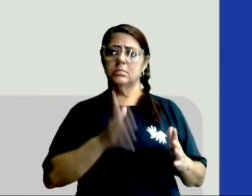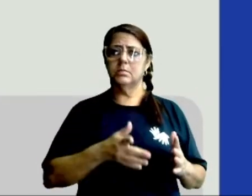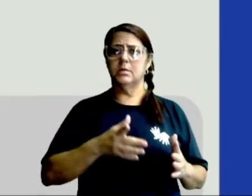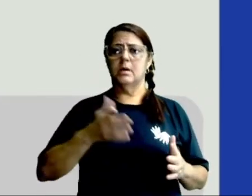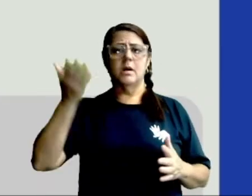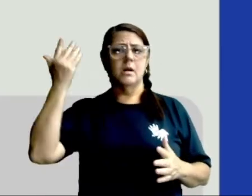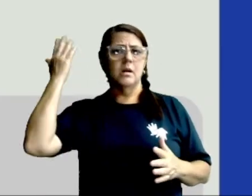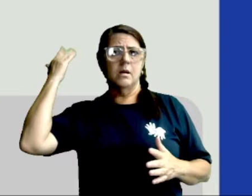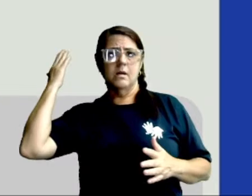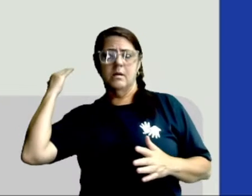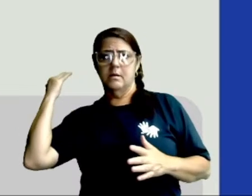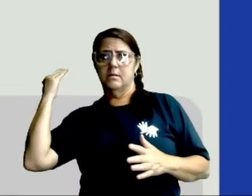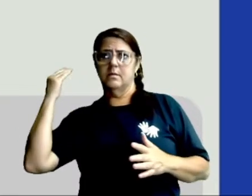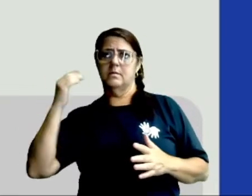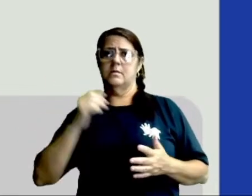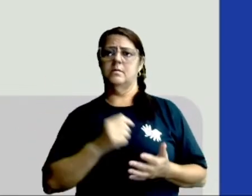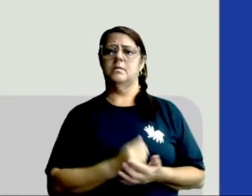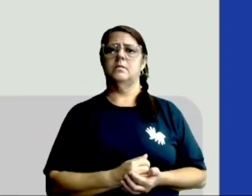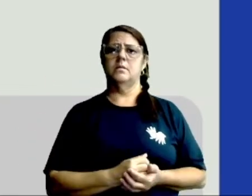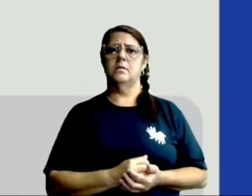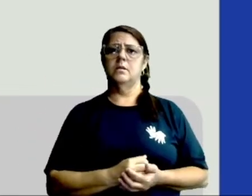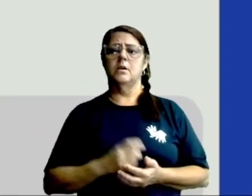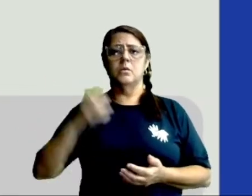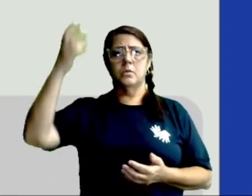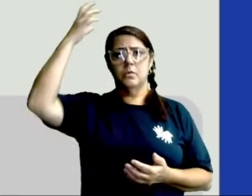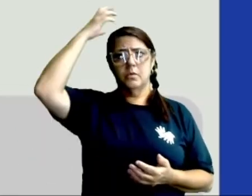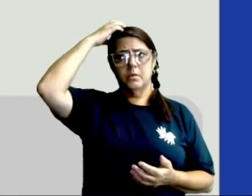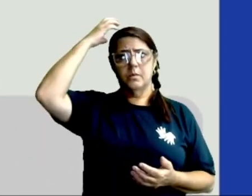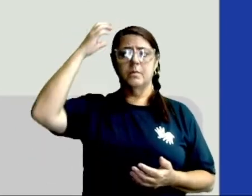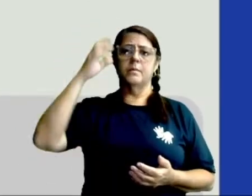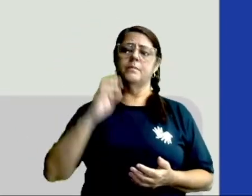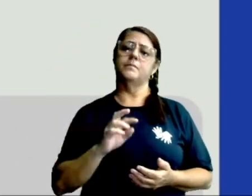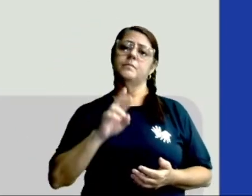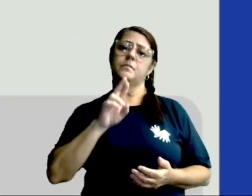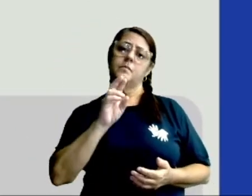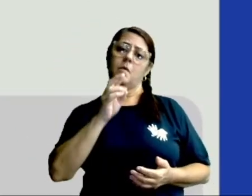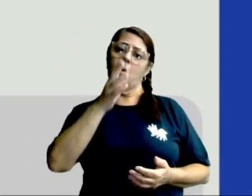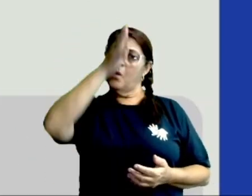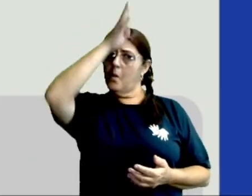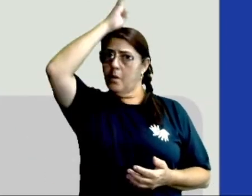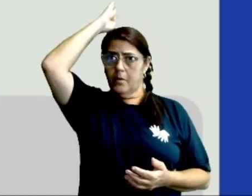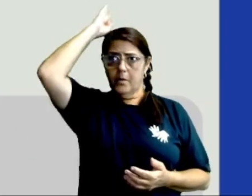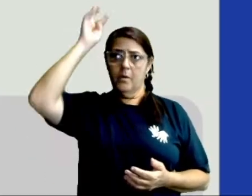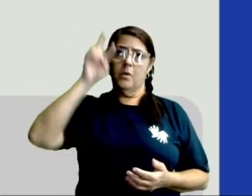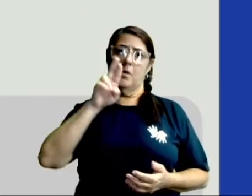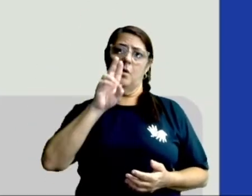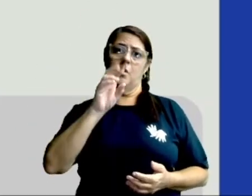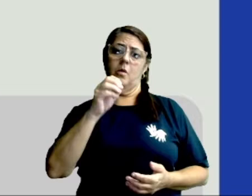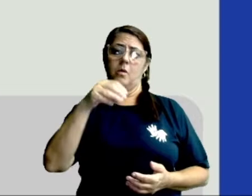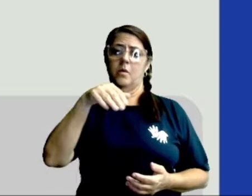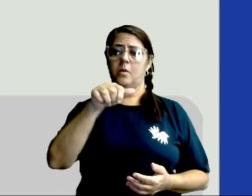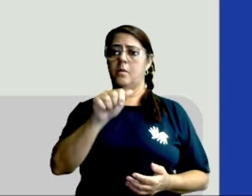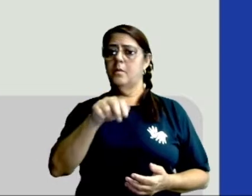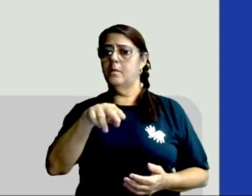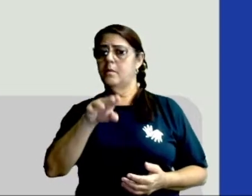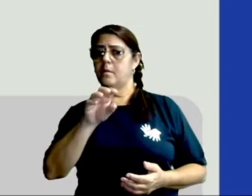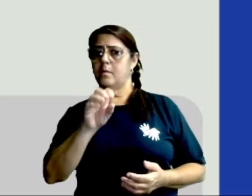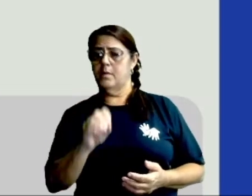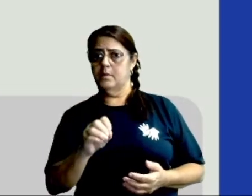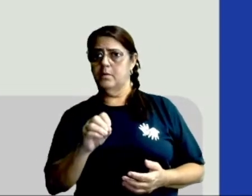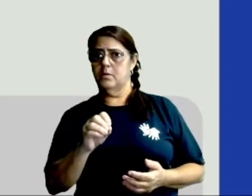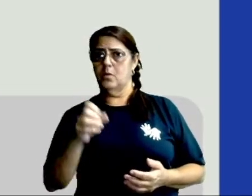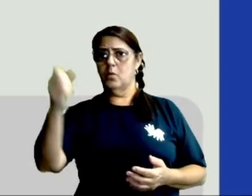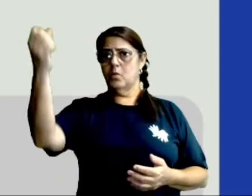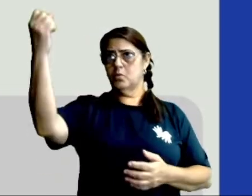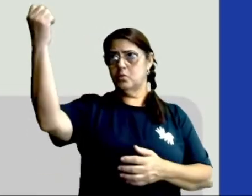existiam desde o Império Romano, né, que para situar suas terras, saber, né, chamava de Oriente aquele lado onde o